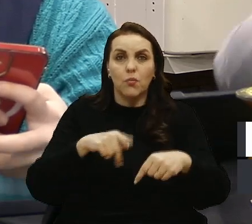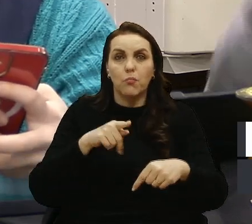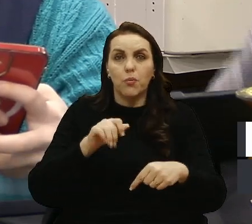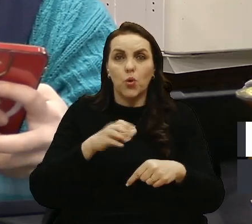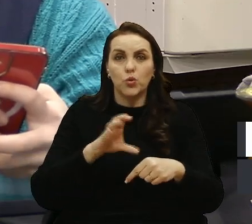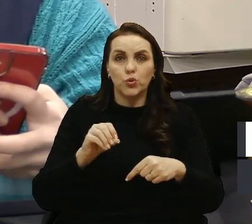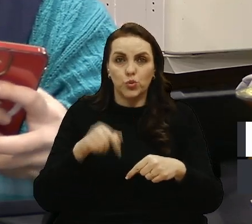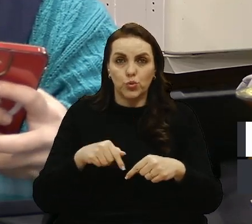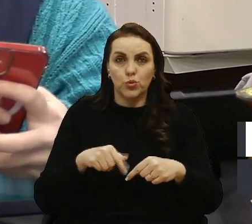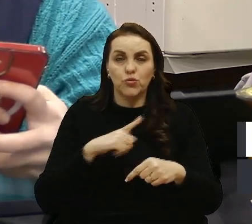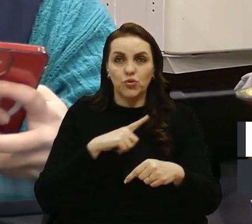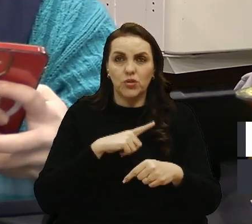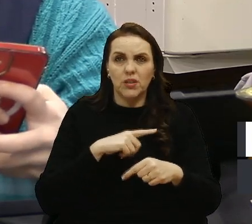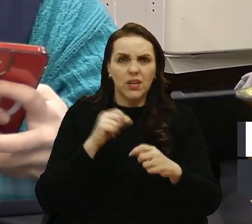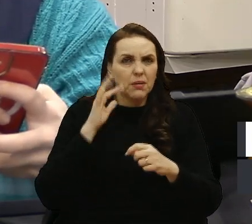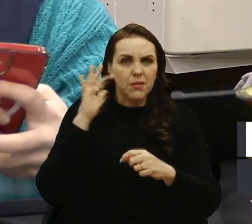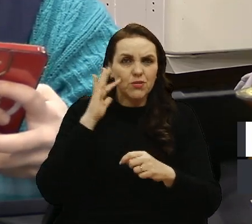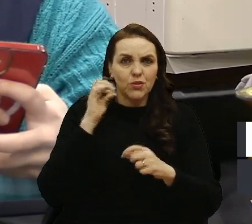viver sem água?